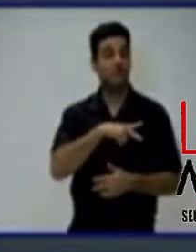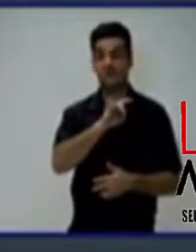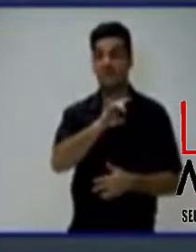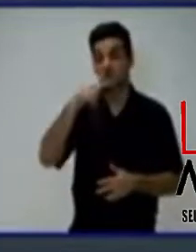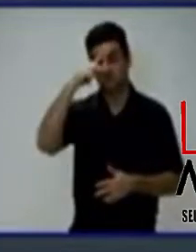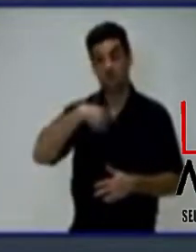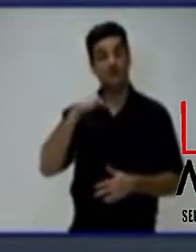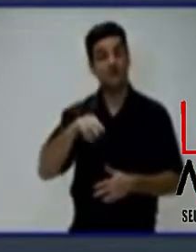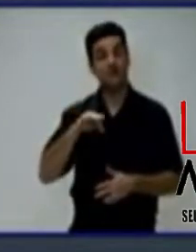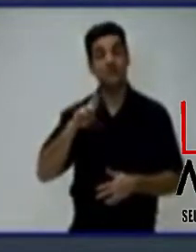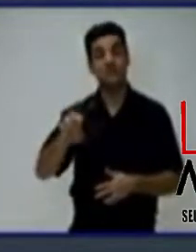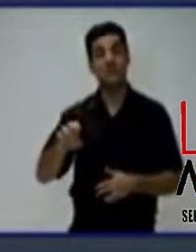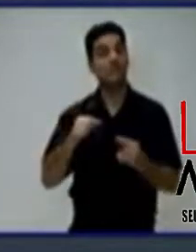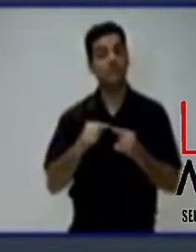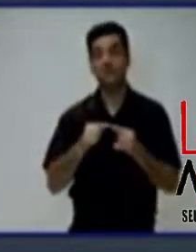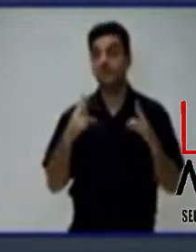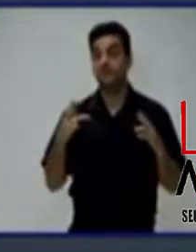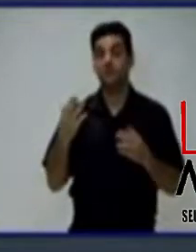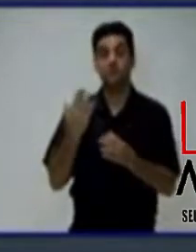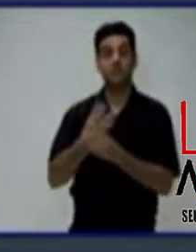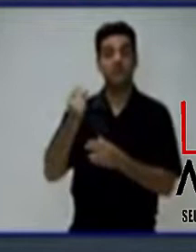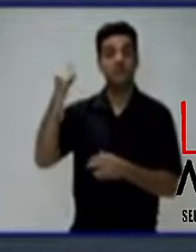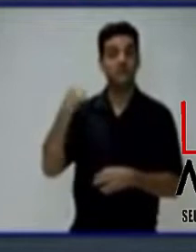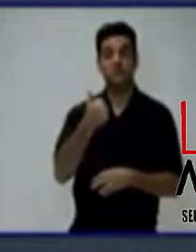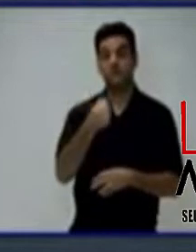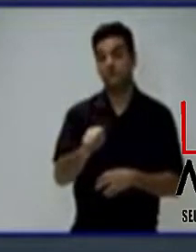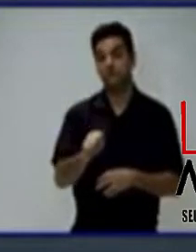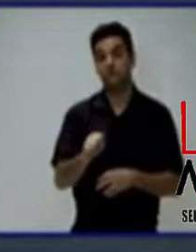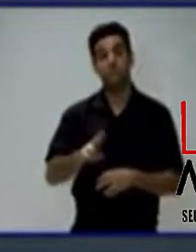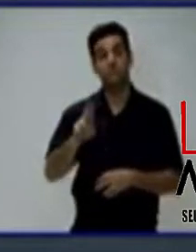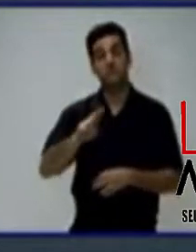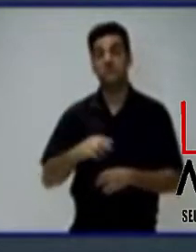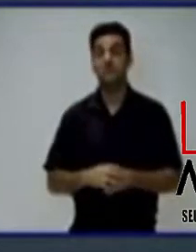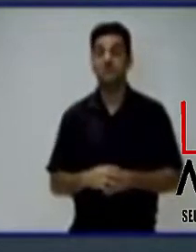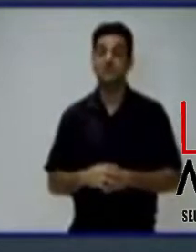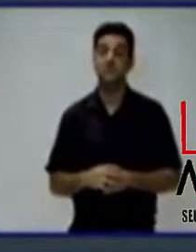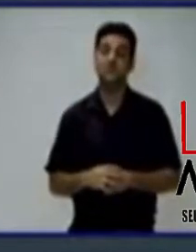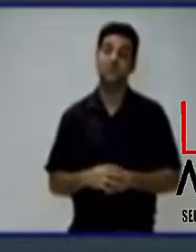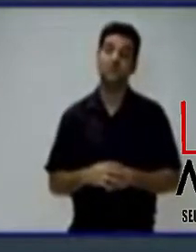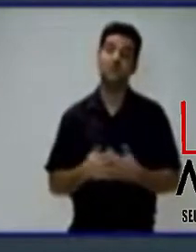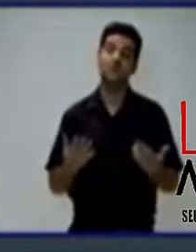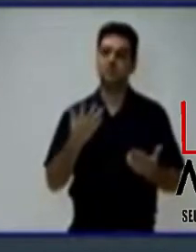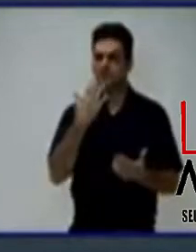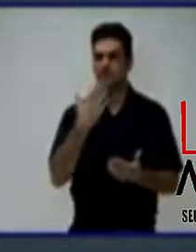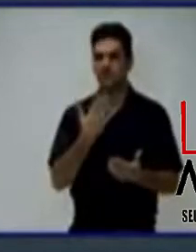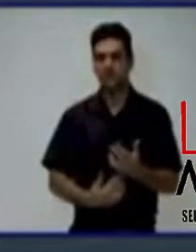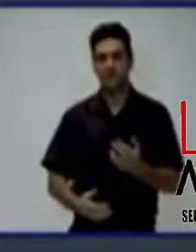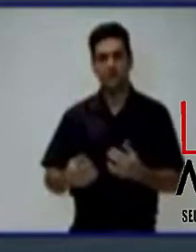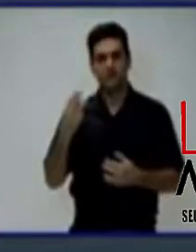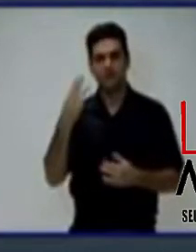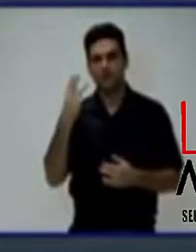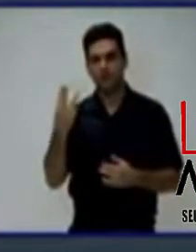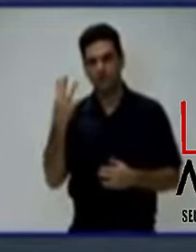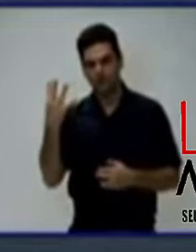do tribunal aplicando aquele precedente de 2018, no qual, por 4-3, a minha posição